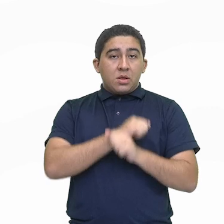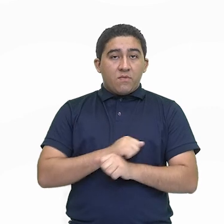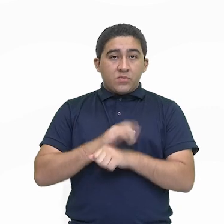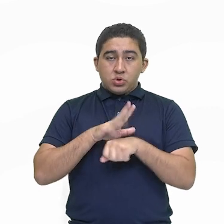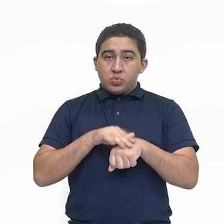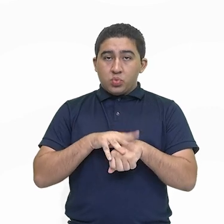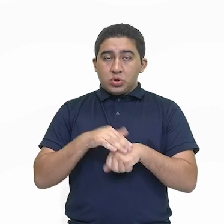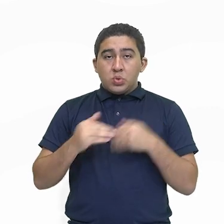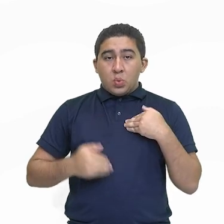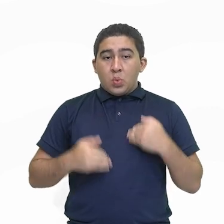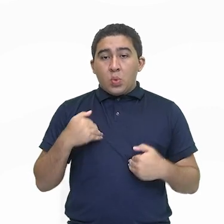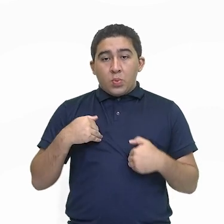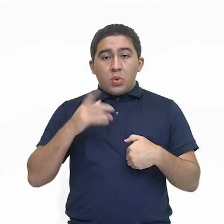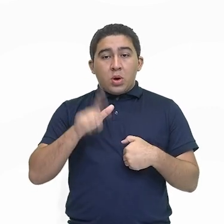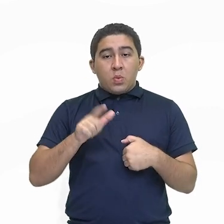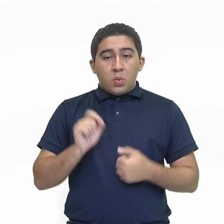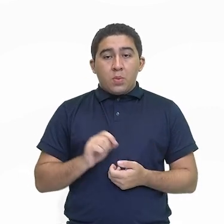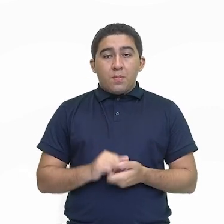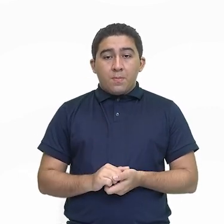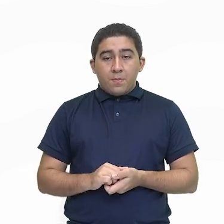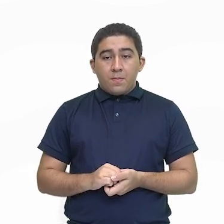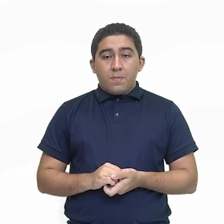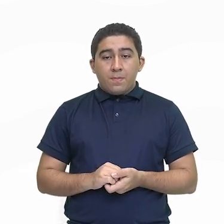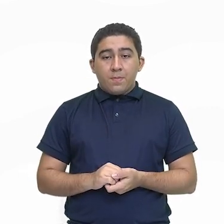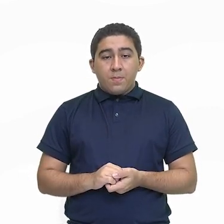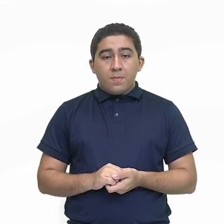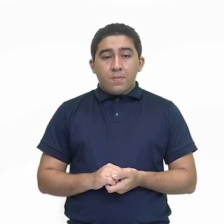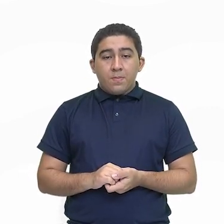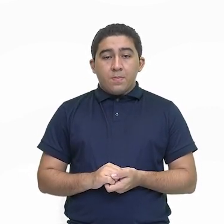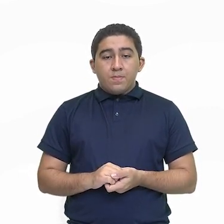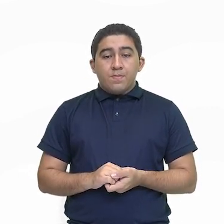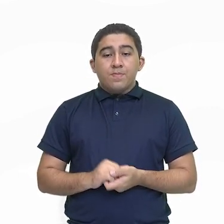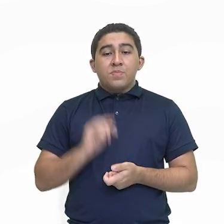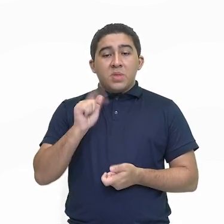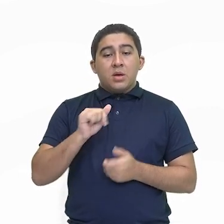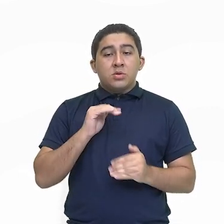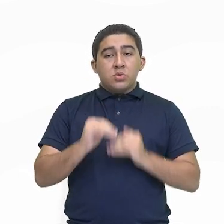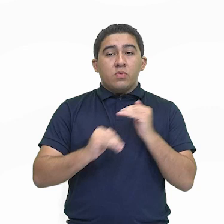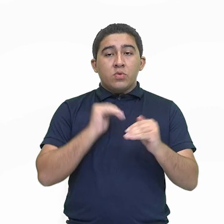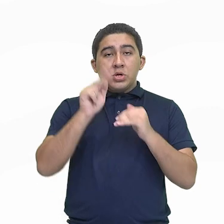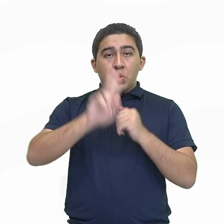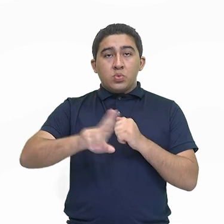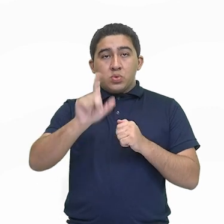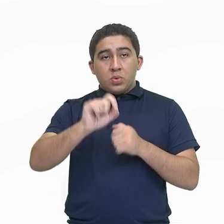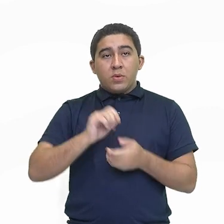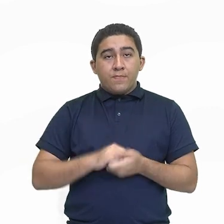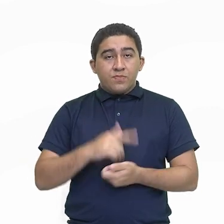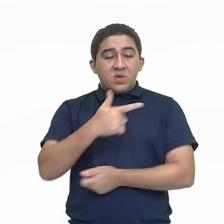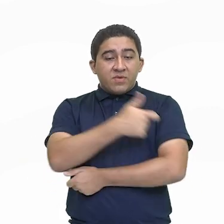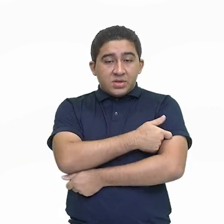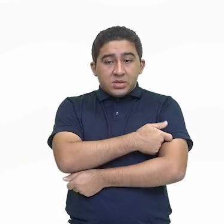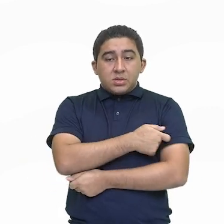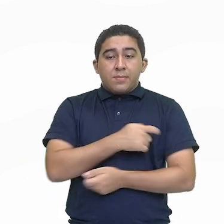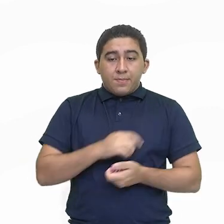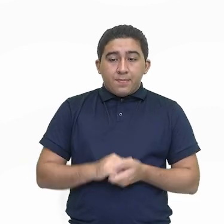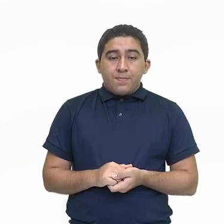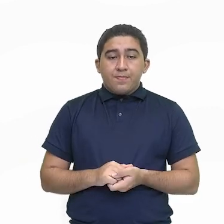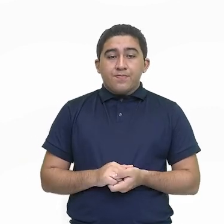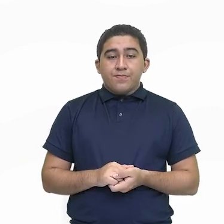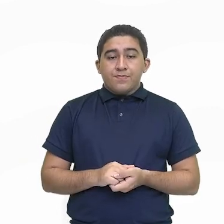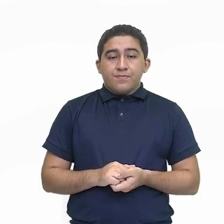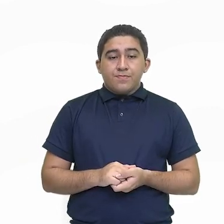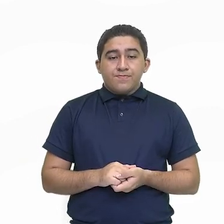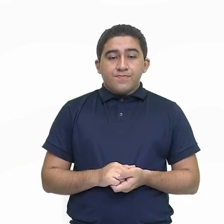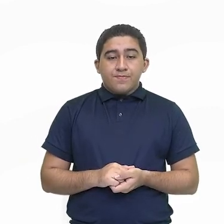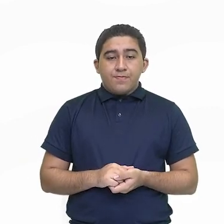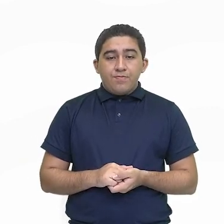do organismo, essa imunidade ela é desenvolvida por meio das vacinas. E aí